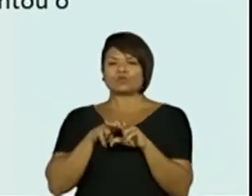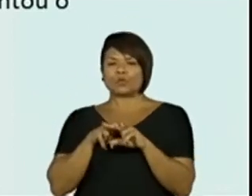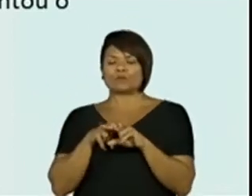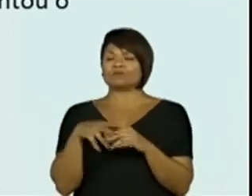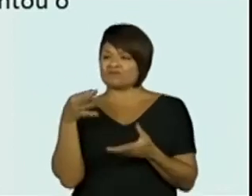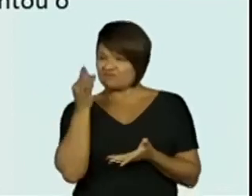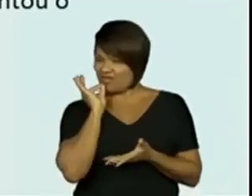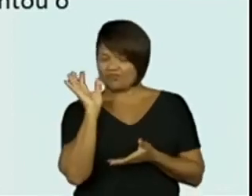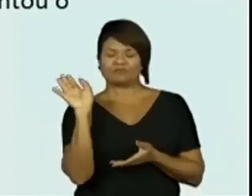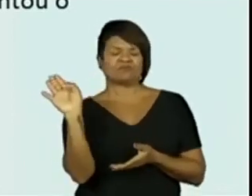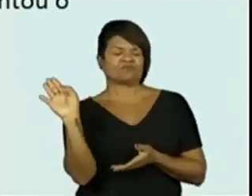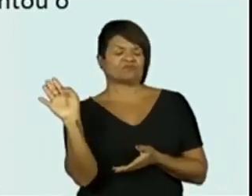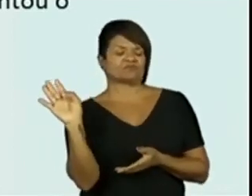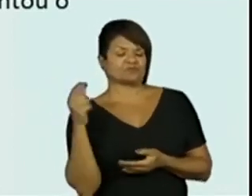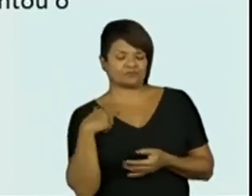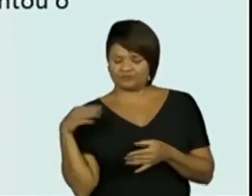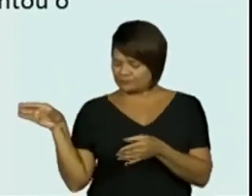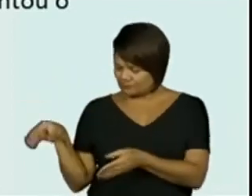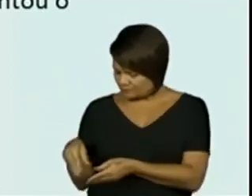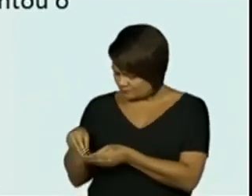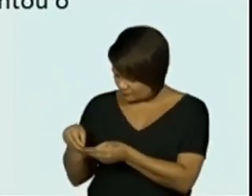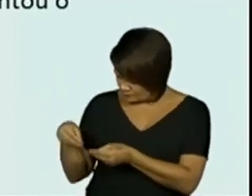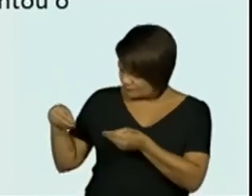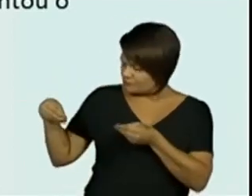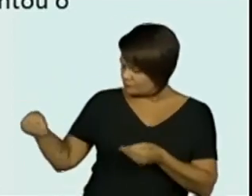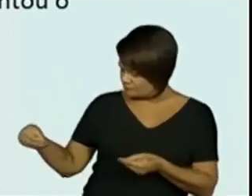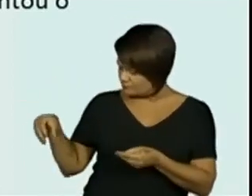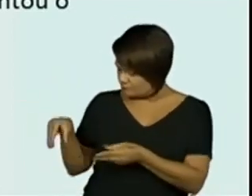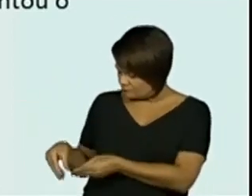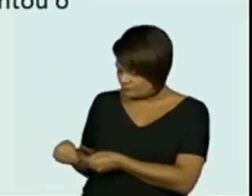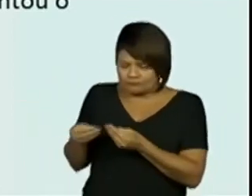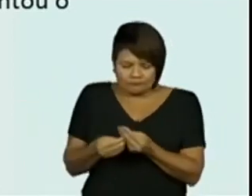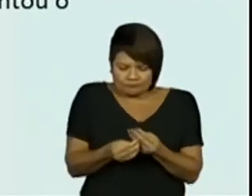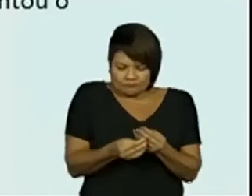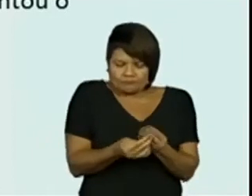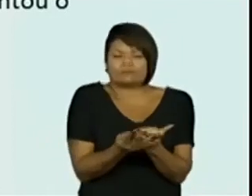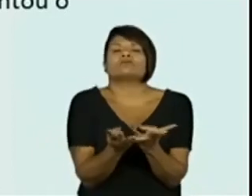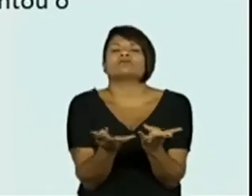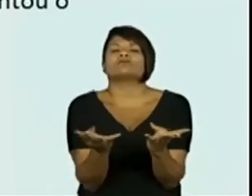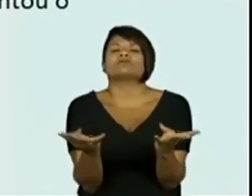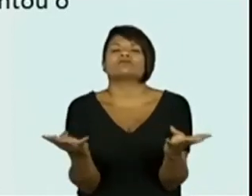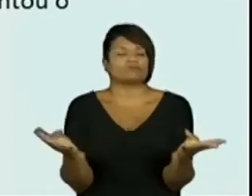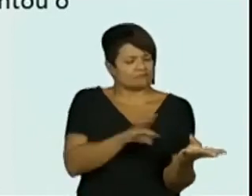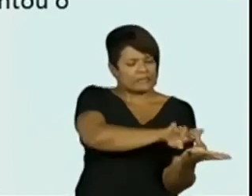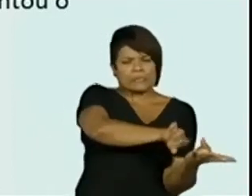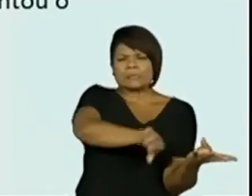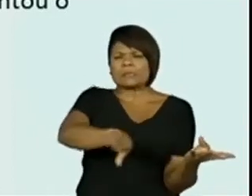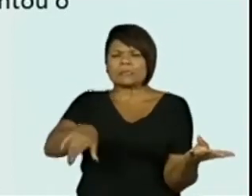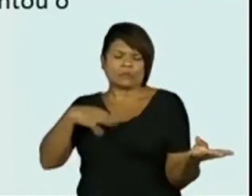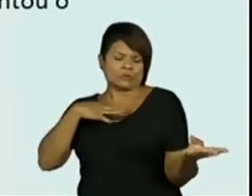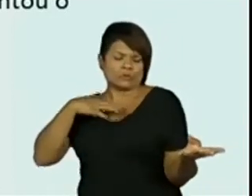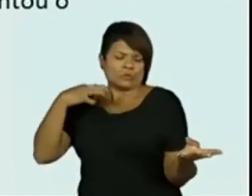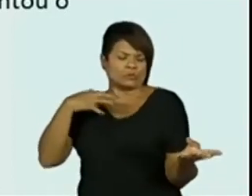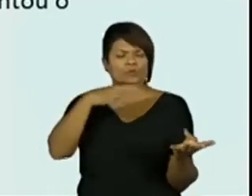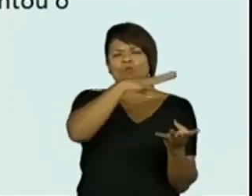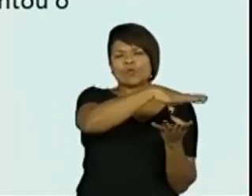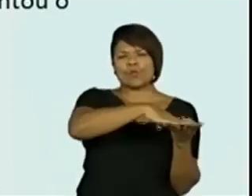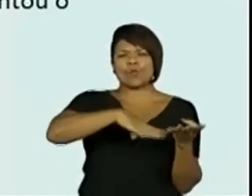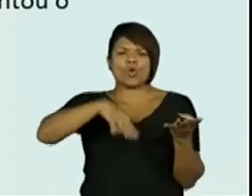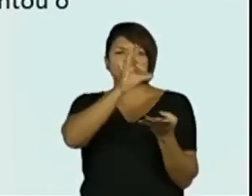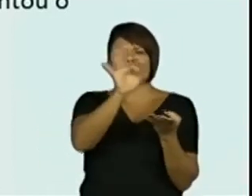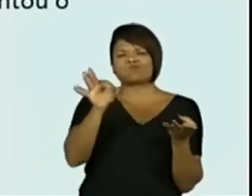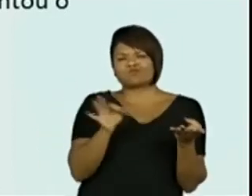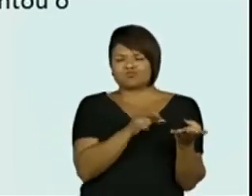assunto. Tirou da maleta amostras de panos de todos os tipos e cores, lisos, com listras,